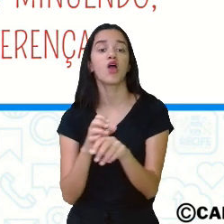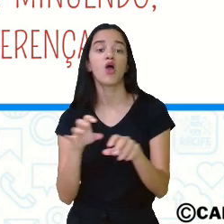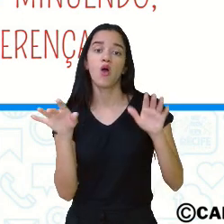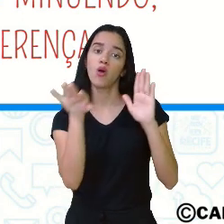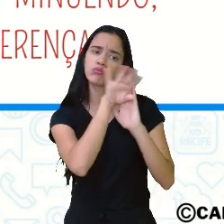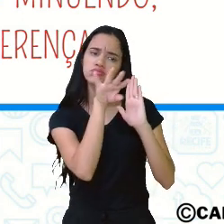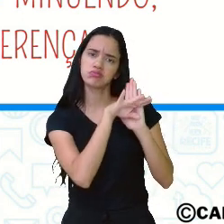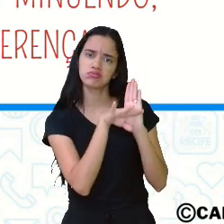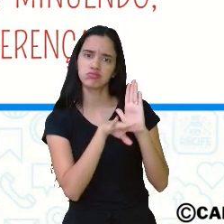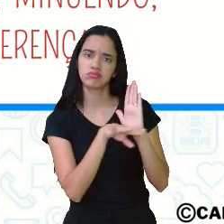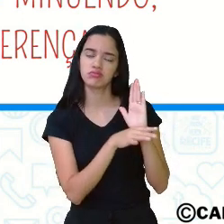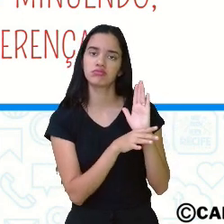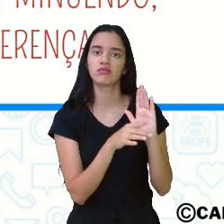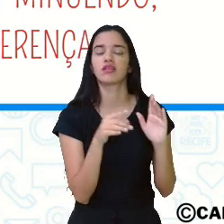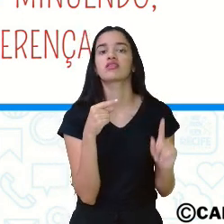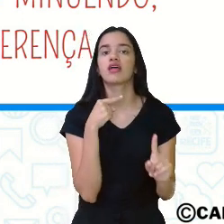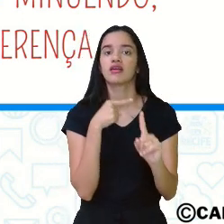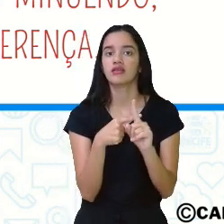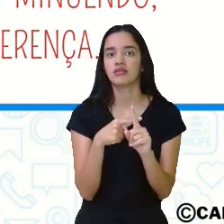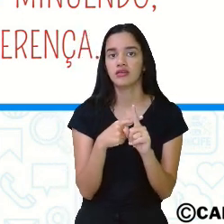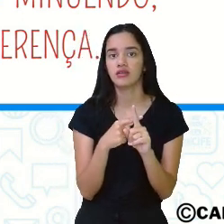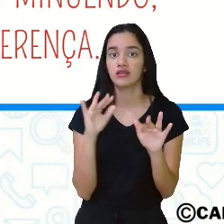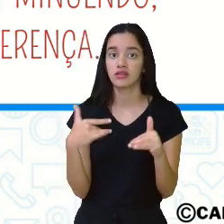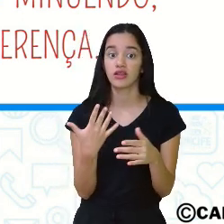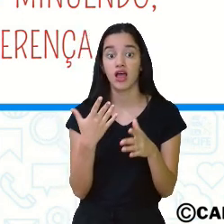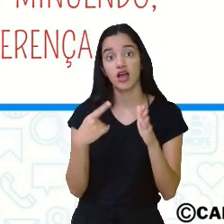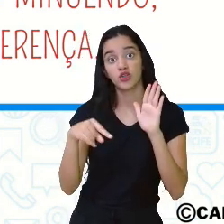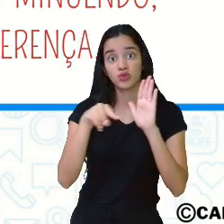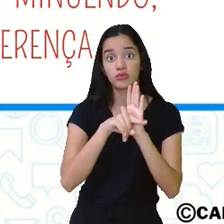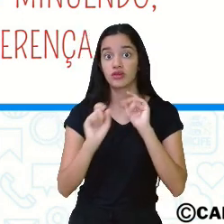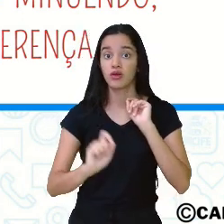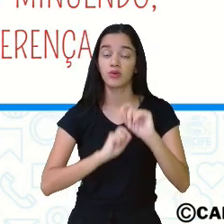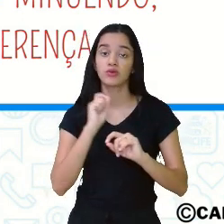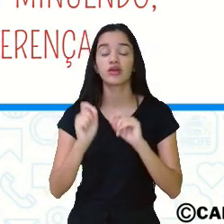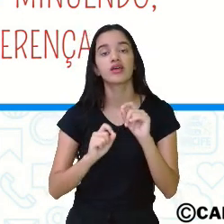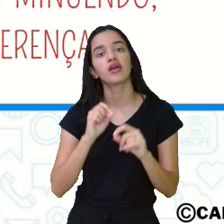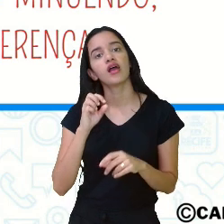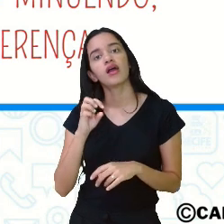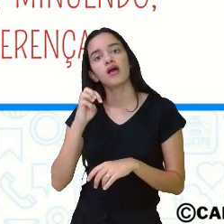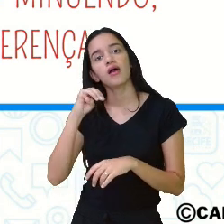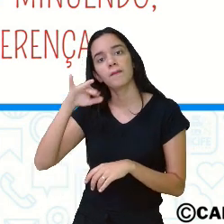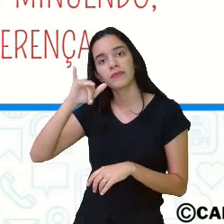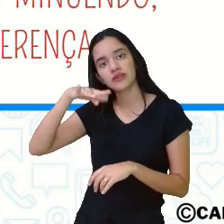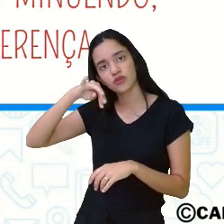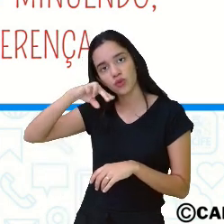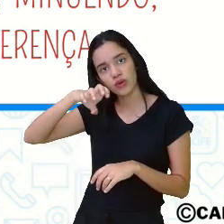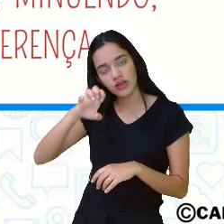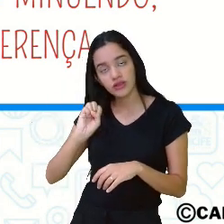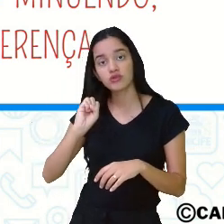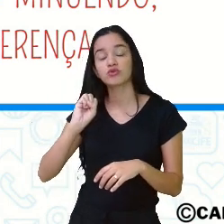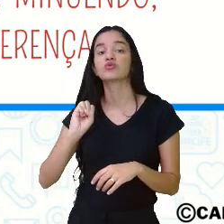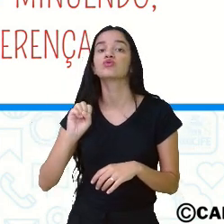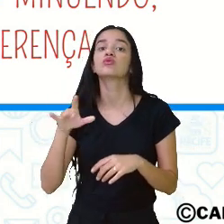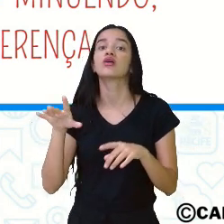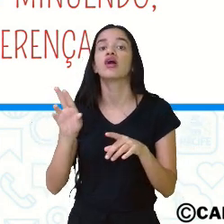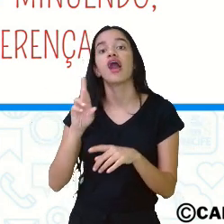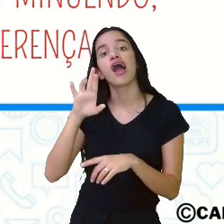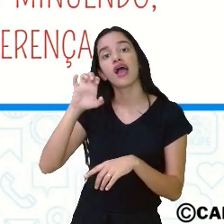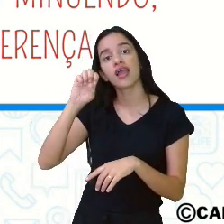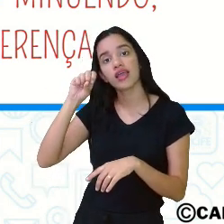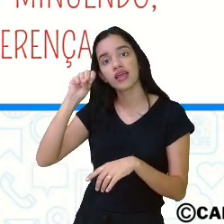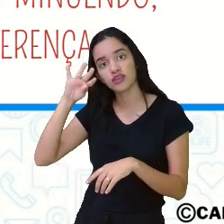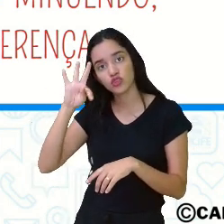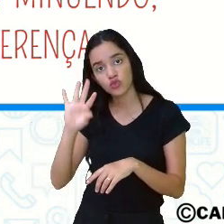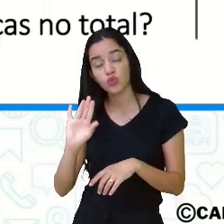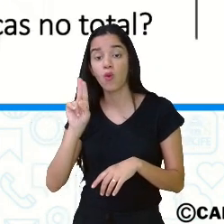da adição, no caso da subtração, são minuendo, subtraindo, resto ou